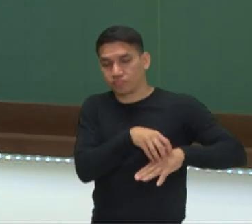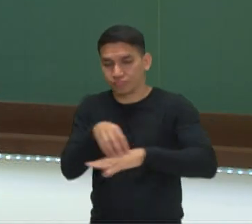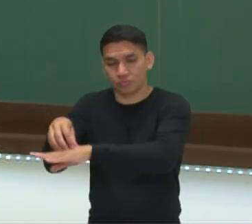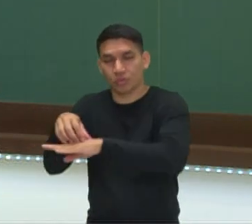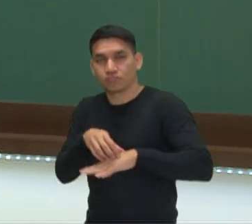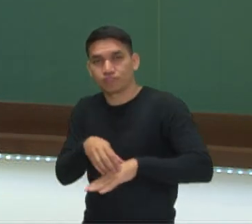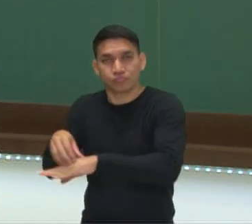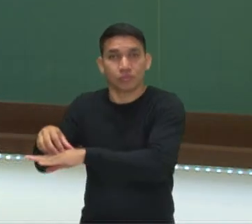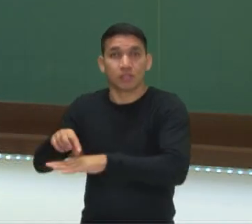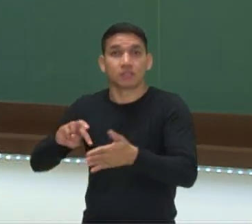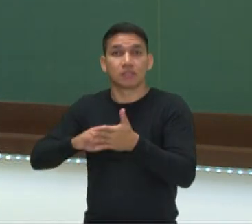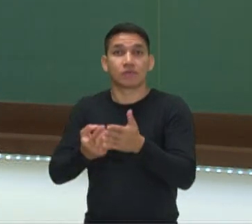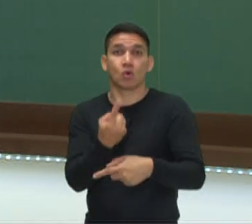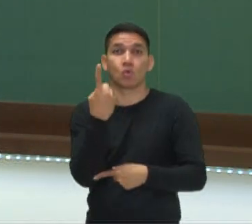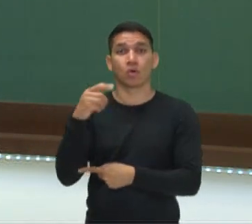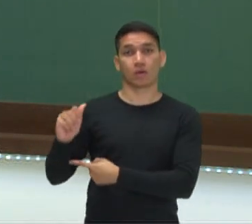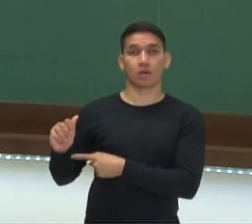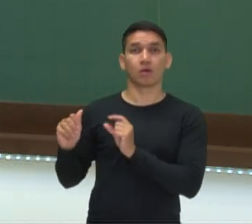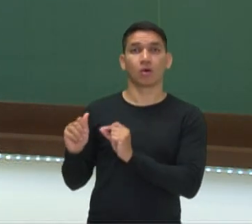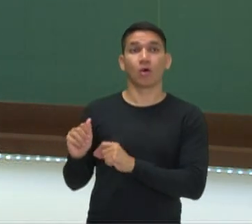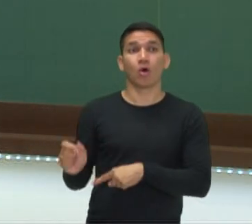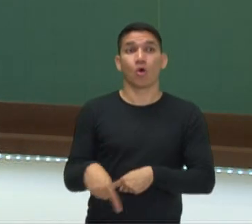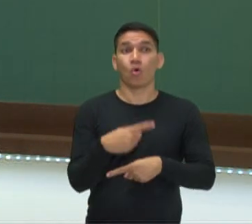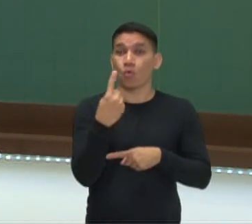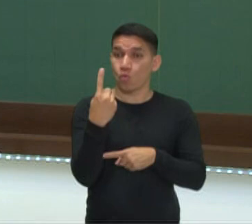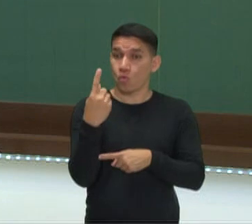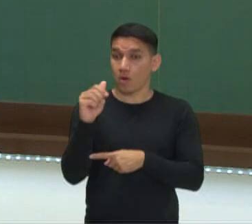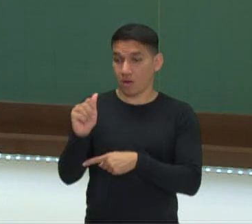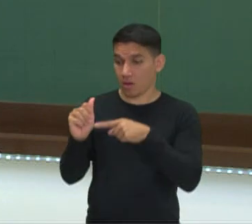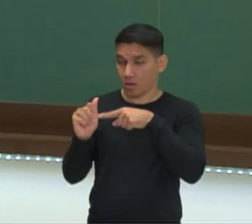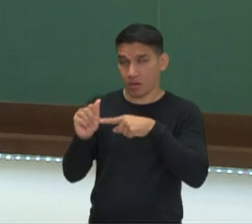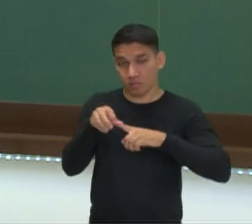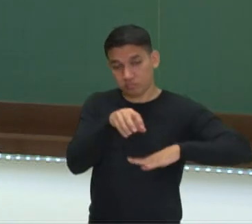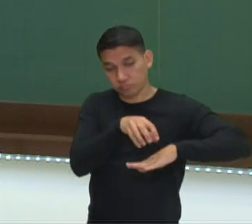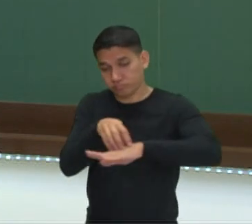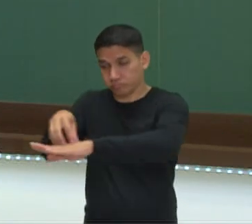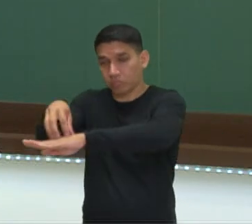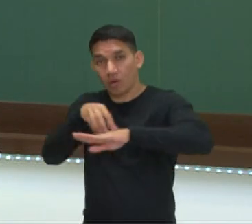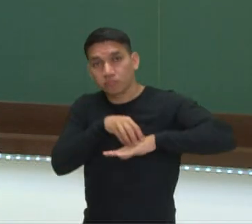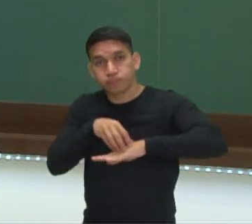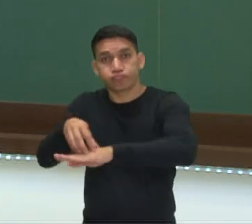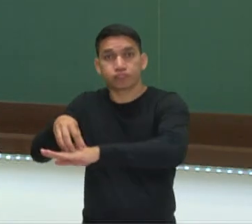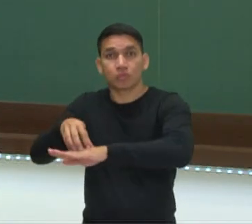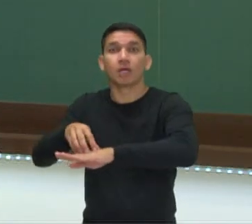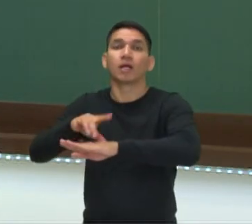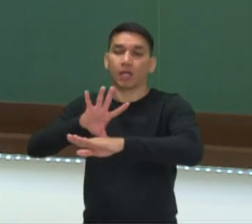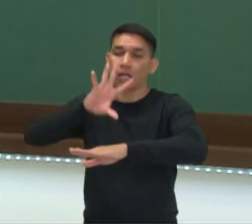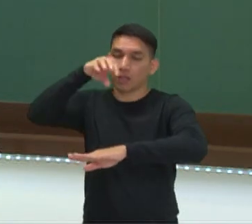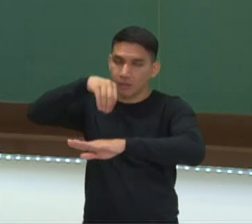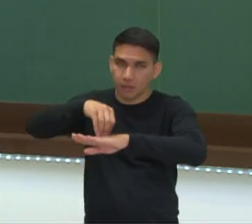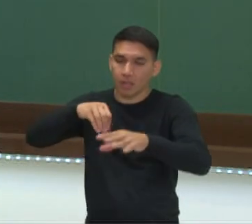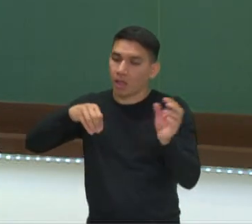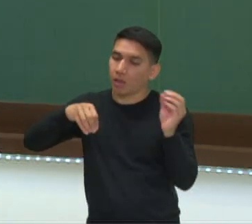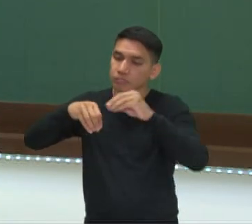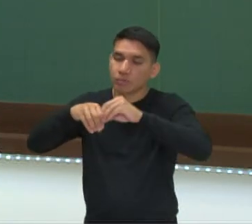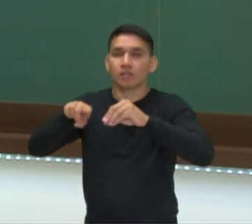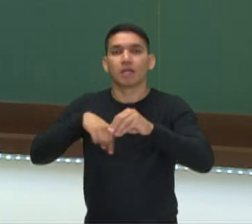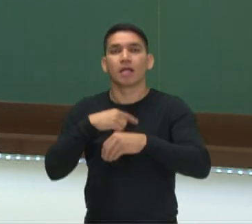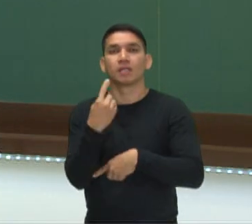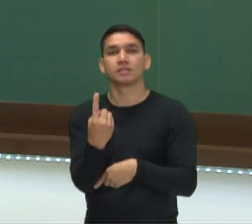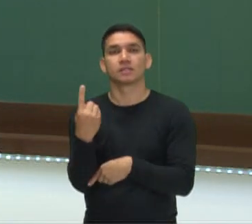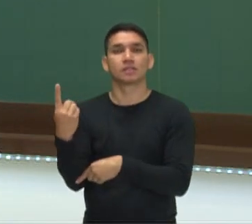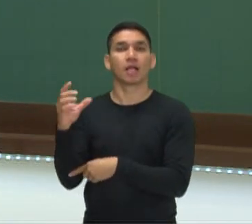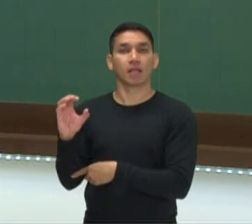1 ampere, tá? Então, 1 ampere de corrente passando leva 110 joules por segundo, 110